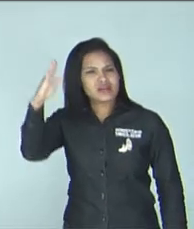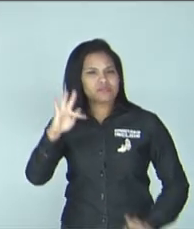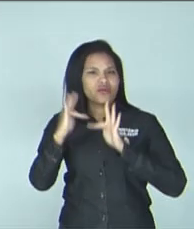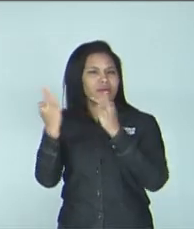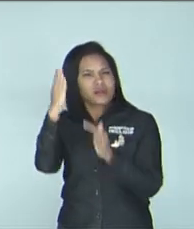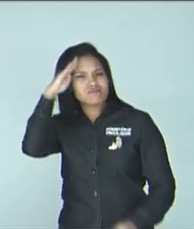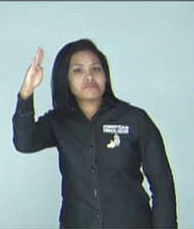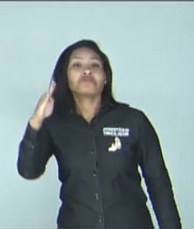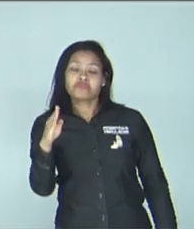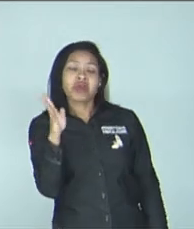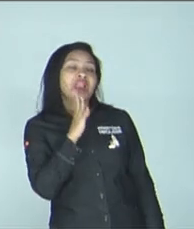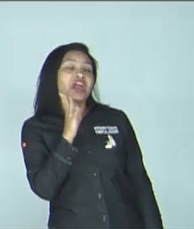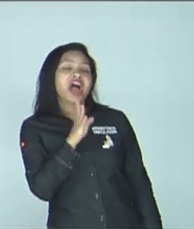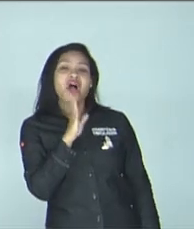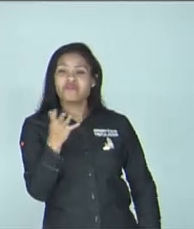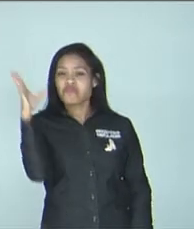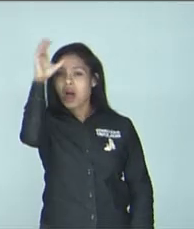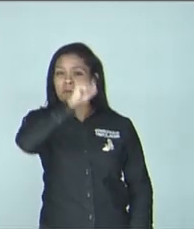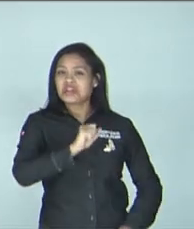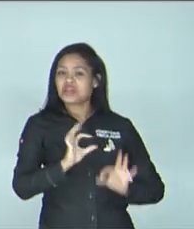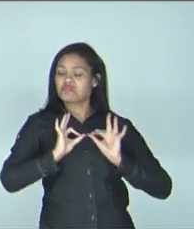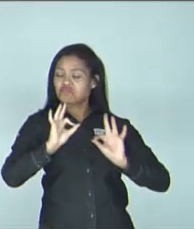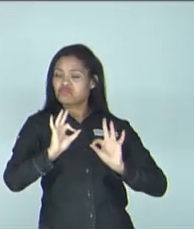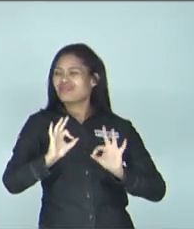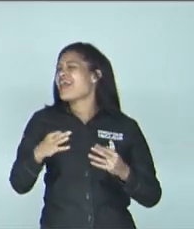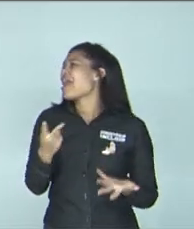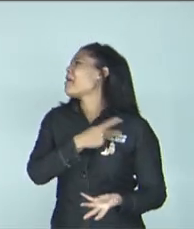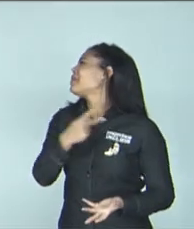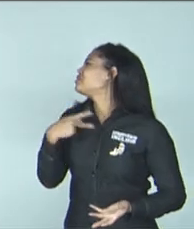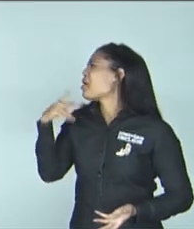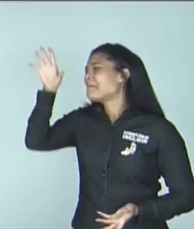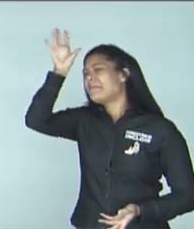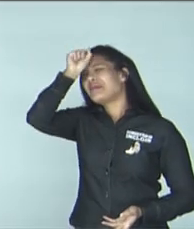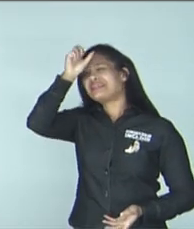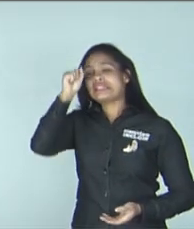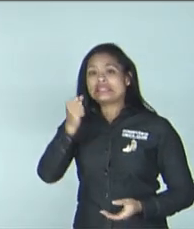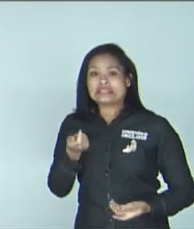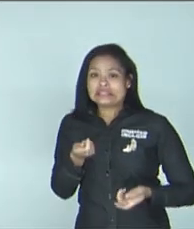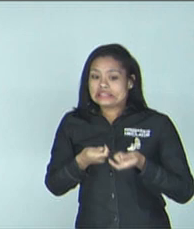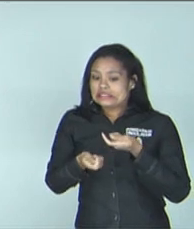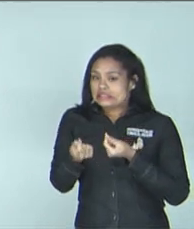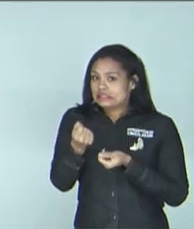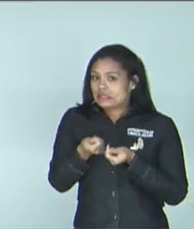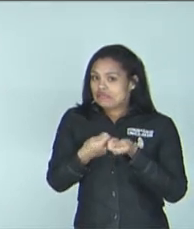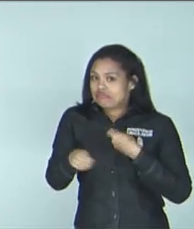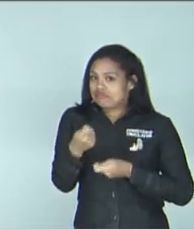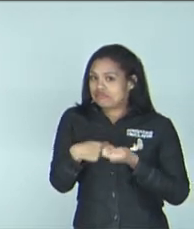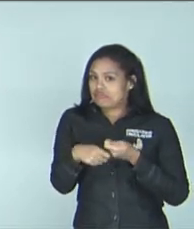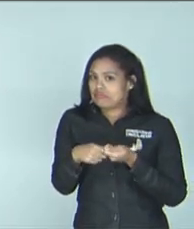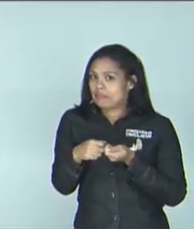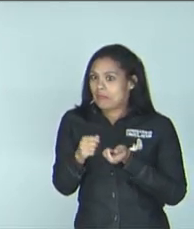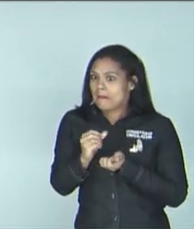coisa é passou tô até aprendendo que eu possa economizar mais porque agora eu fiquei meio duro sabia